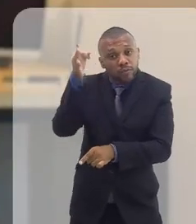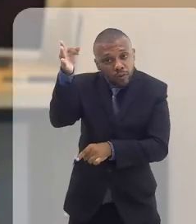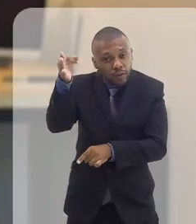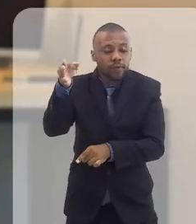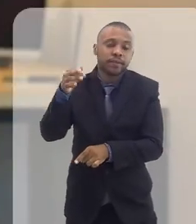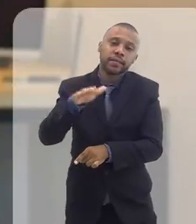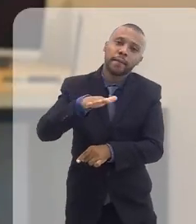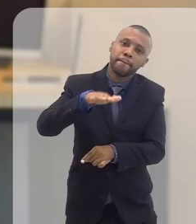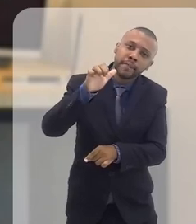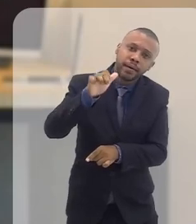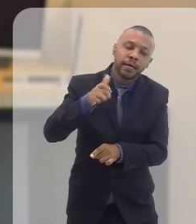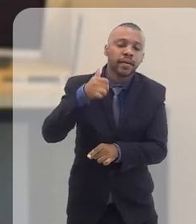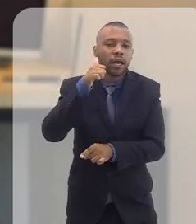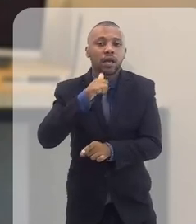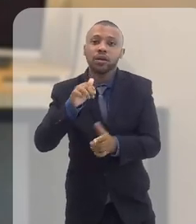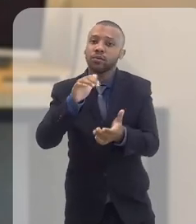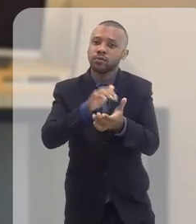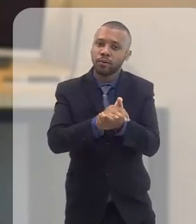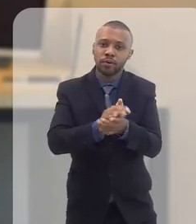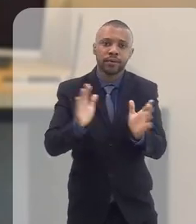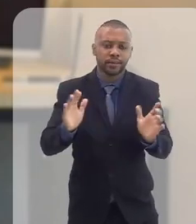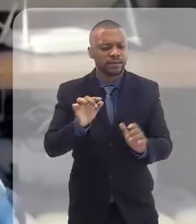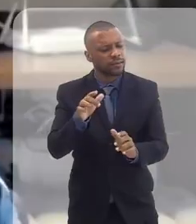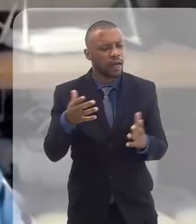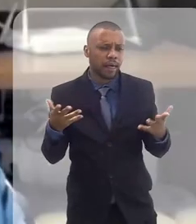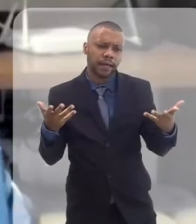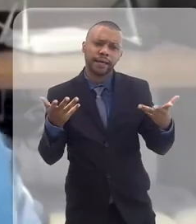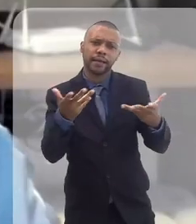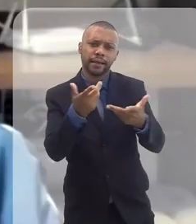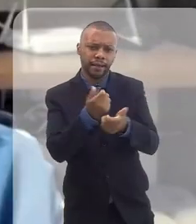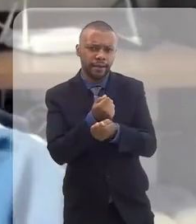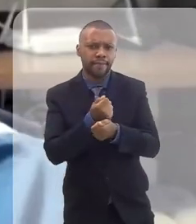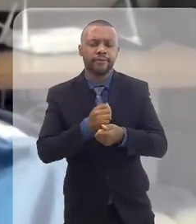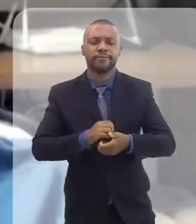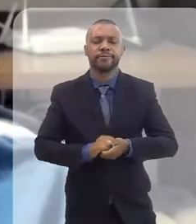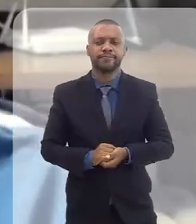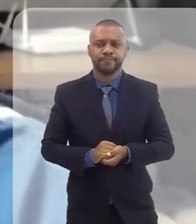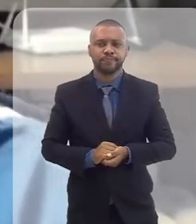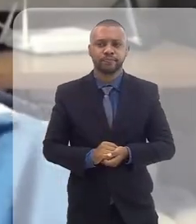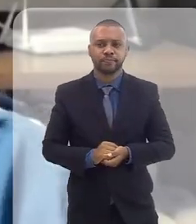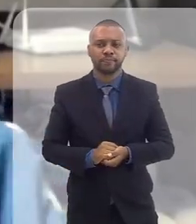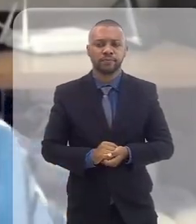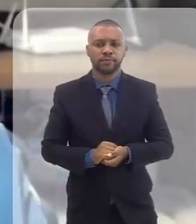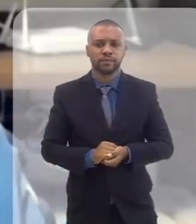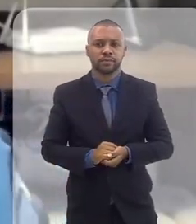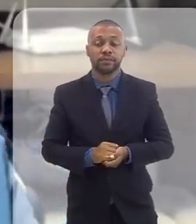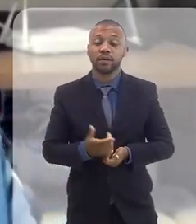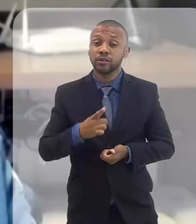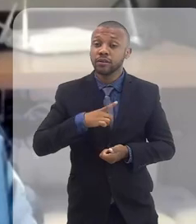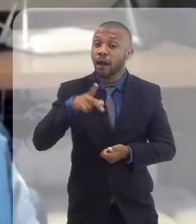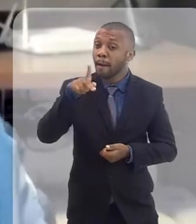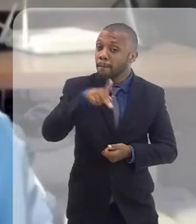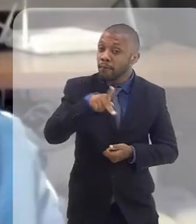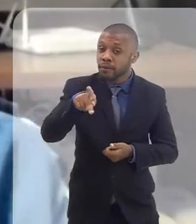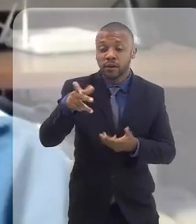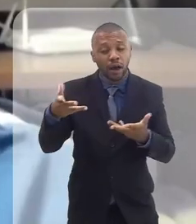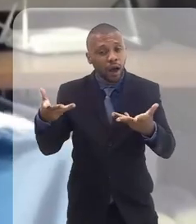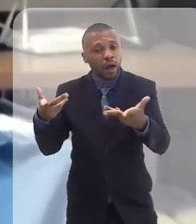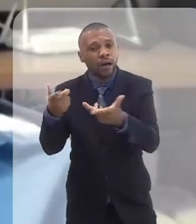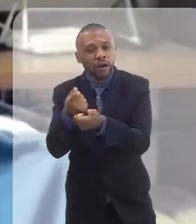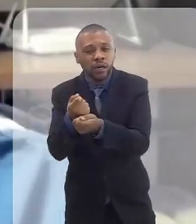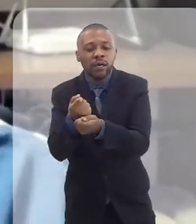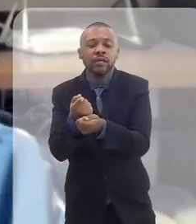Se formarem para serem mães e esposas. Né? Não, eles foram incríveis. E junto vieram